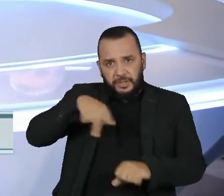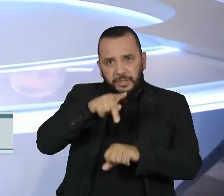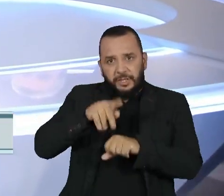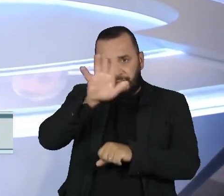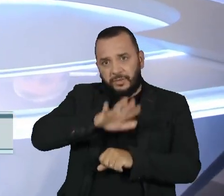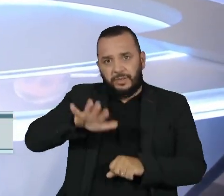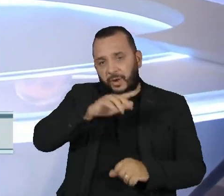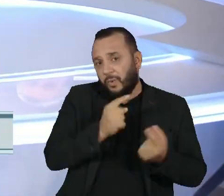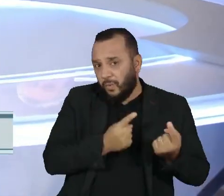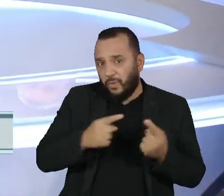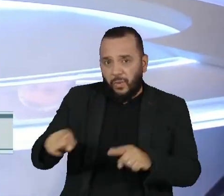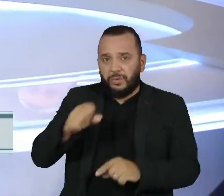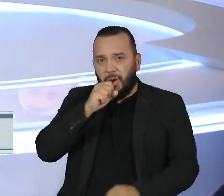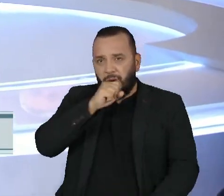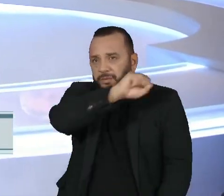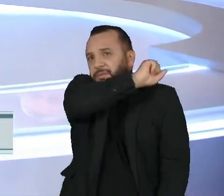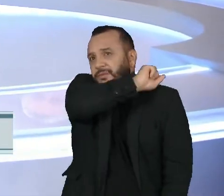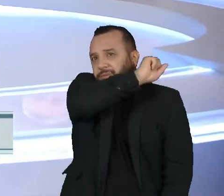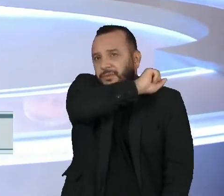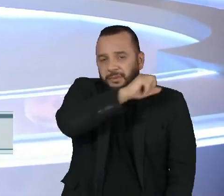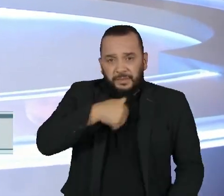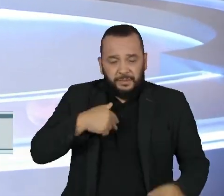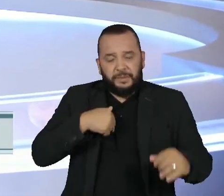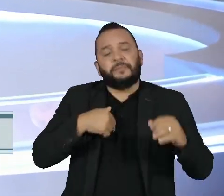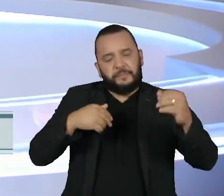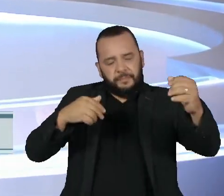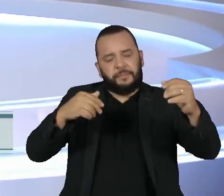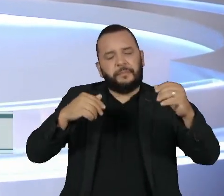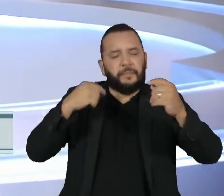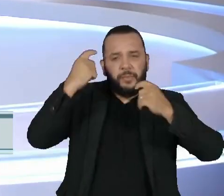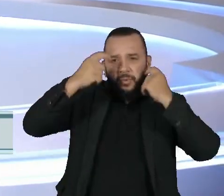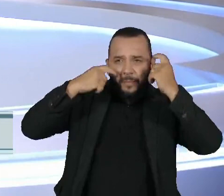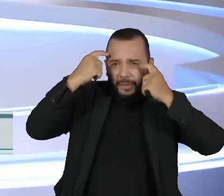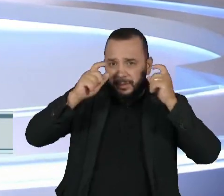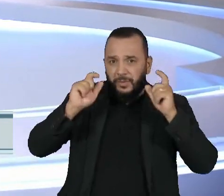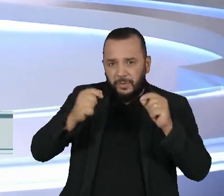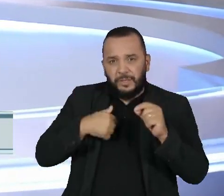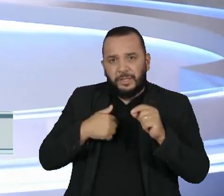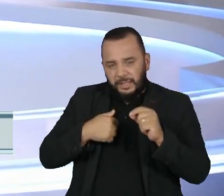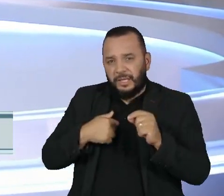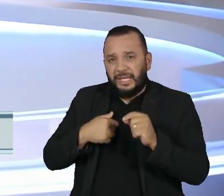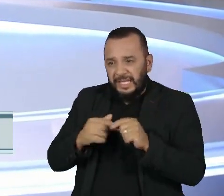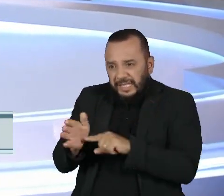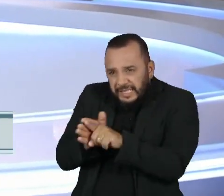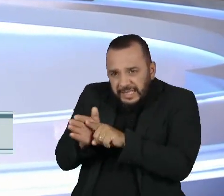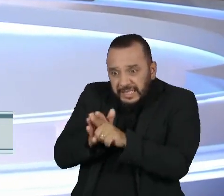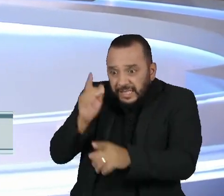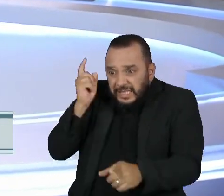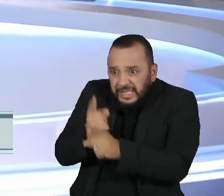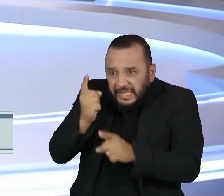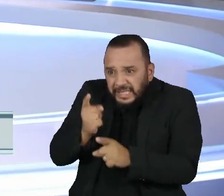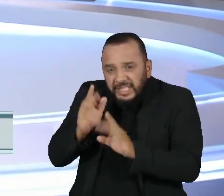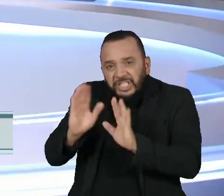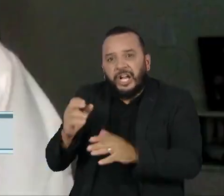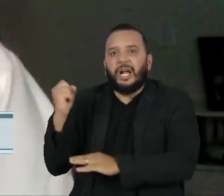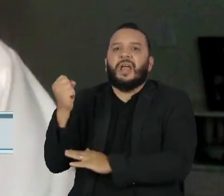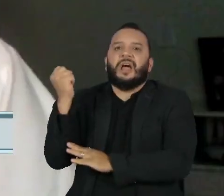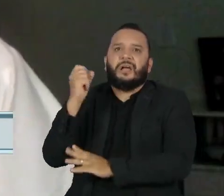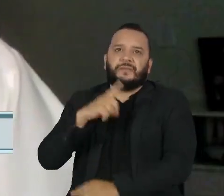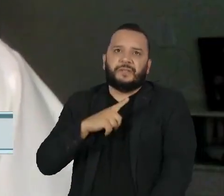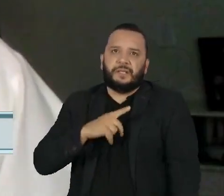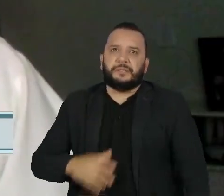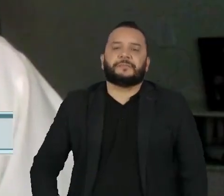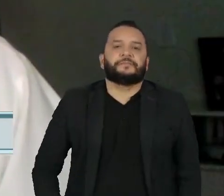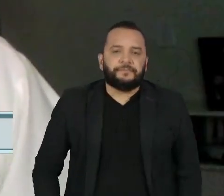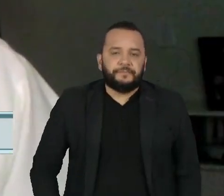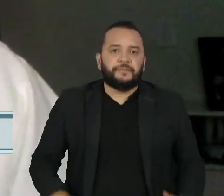que é hoje, esse ano, a maior preocupação dos médicos é com o diagnóstico tardio, num estágio já avançado.